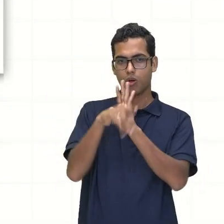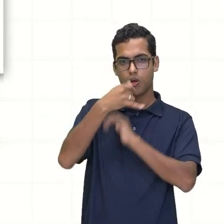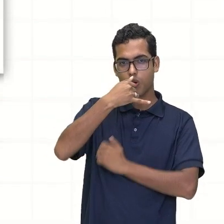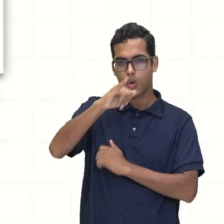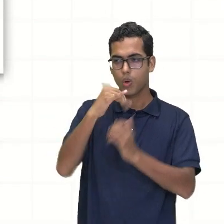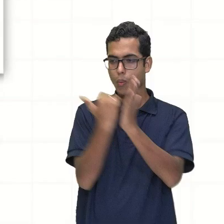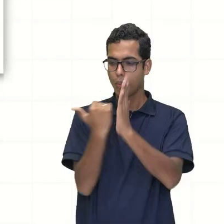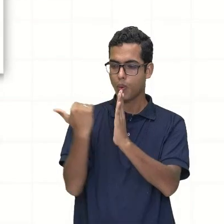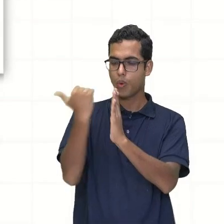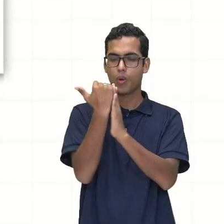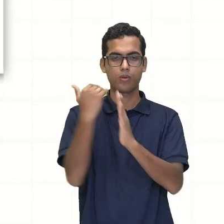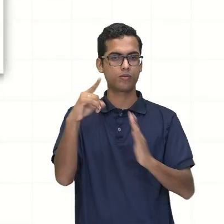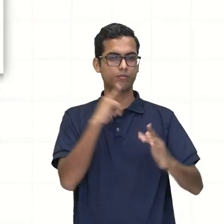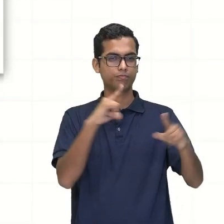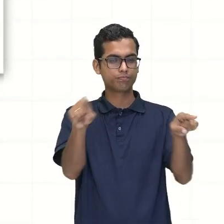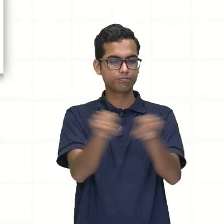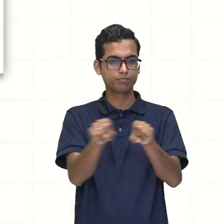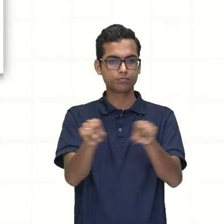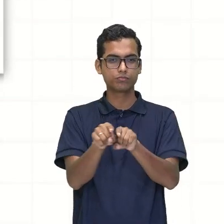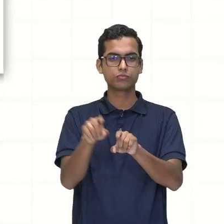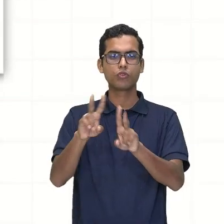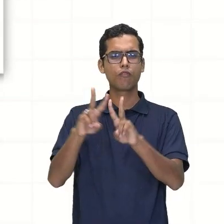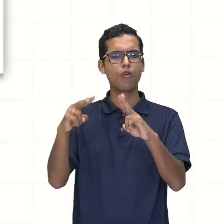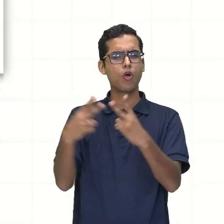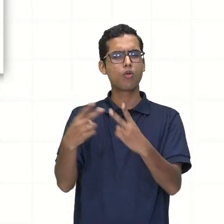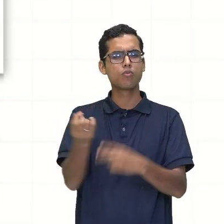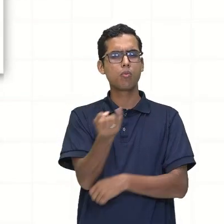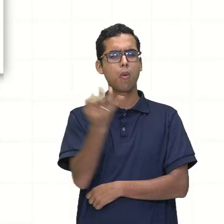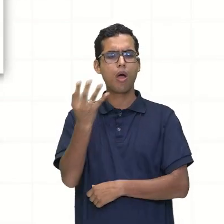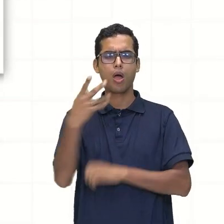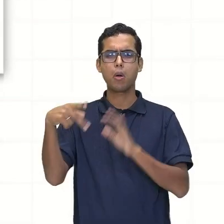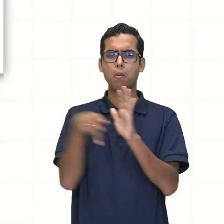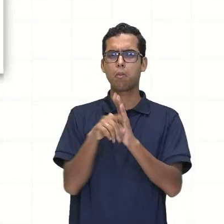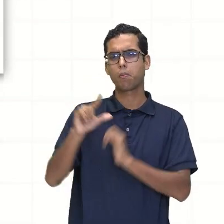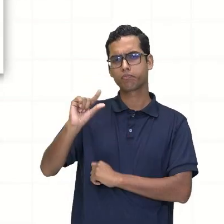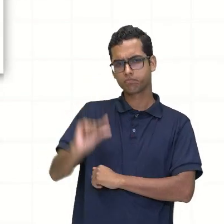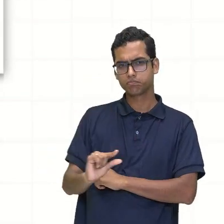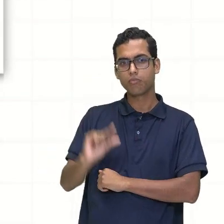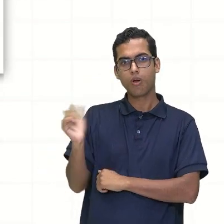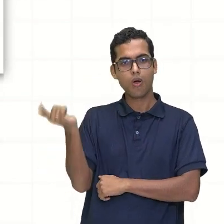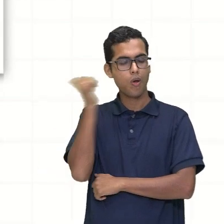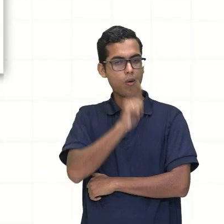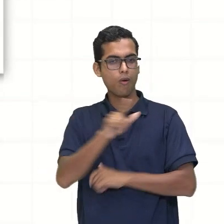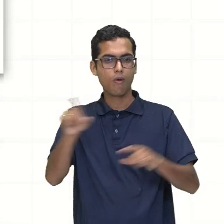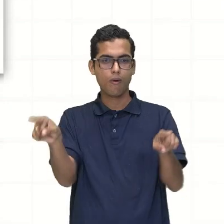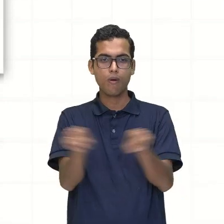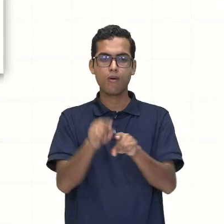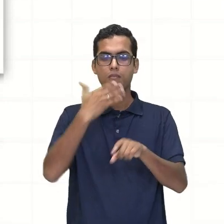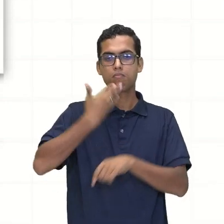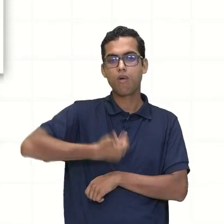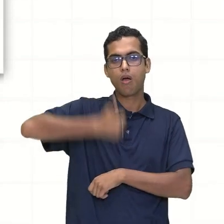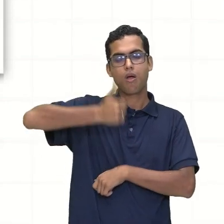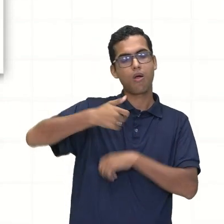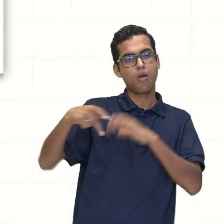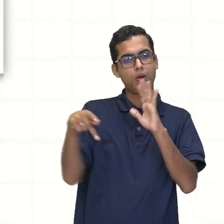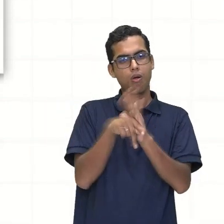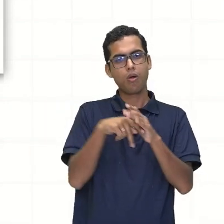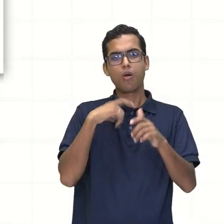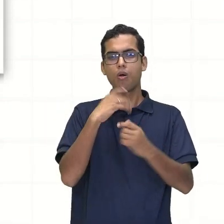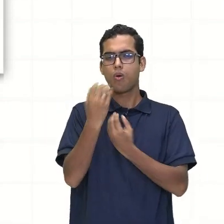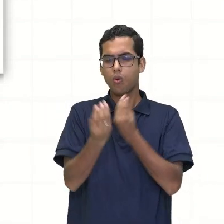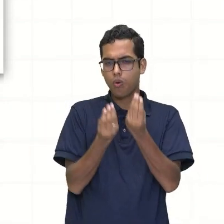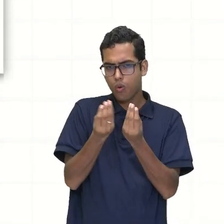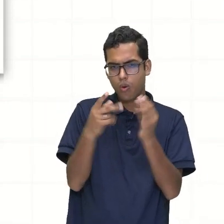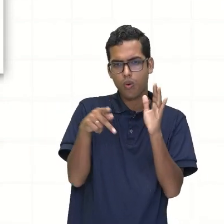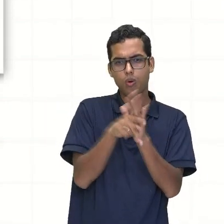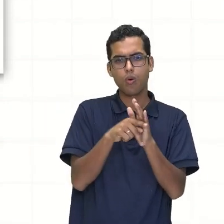um volume relativamente pequeno, né? E aí o que isso vai acontecer? Melhorar ali a questão da logística, vai diminuir o